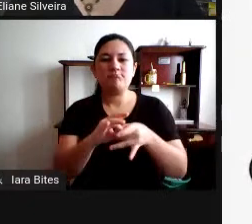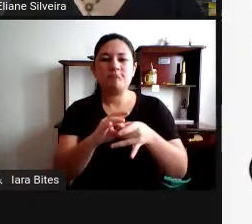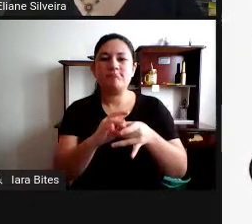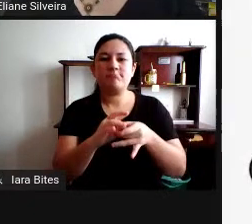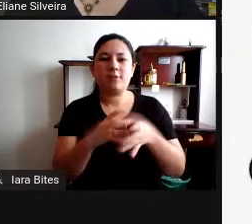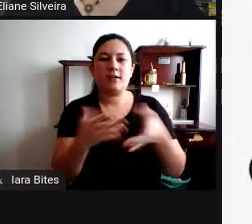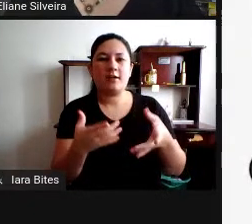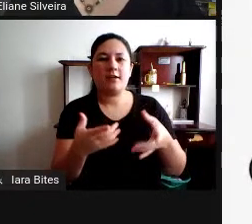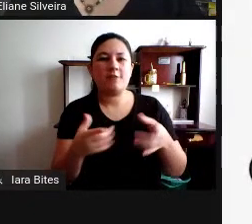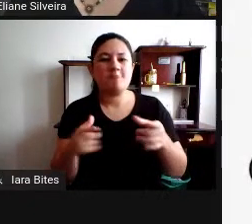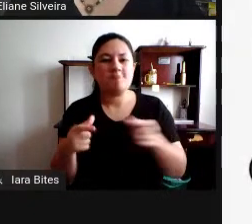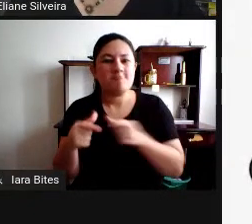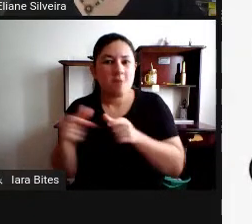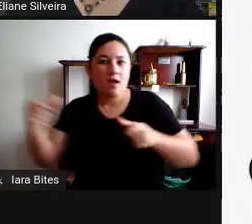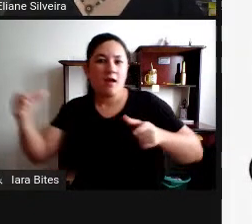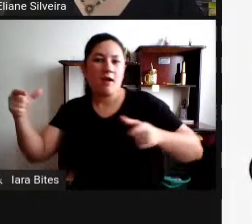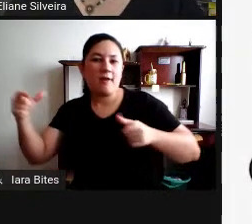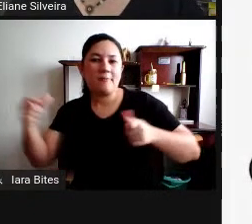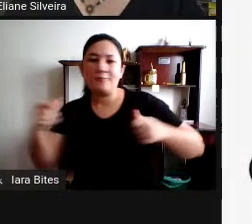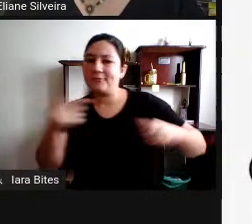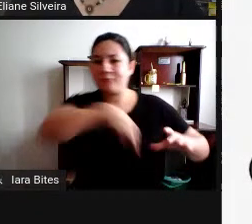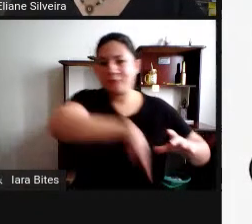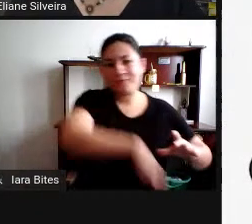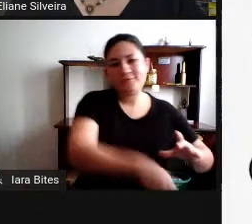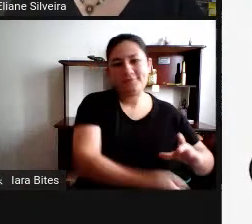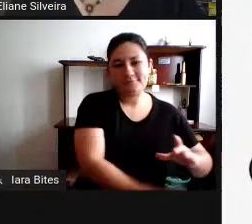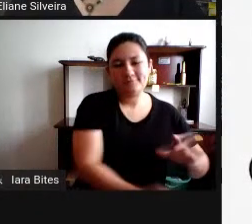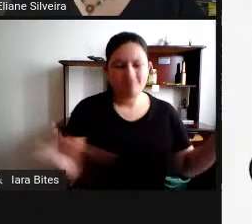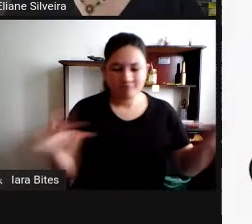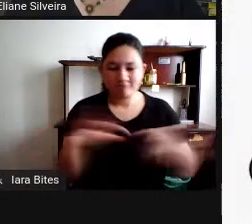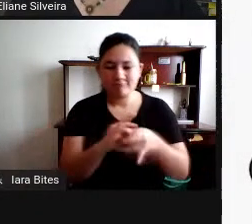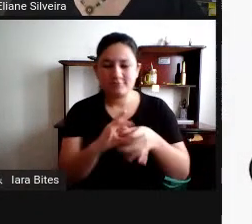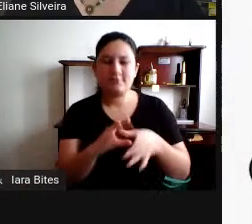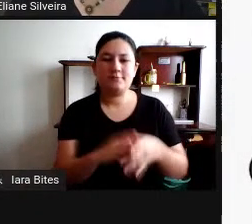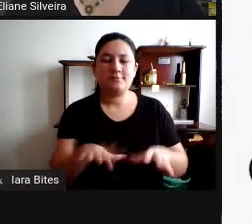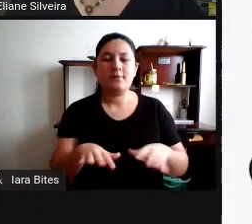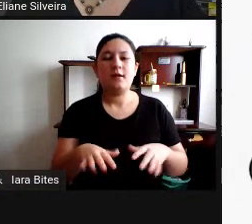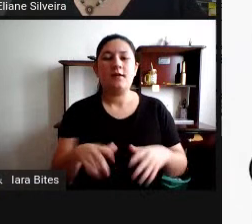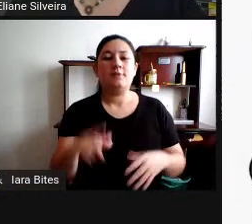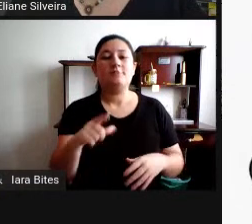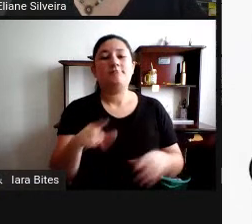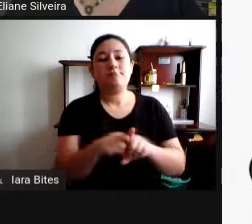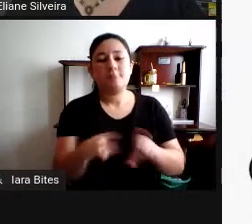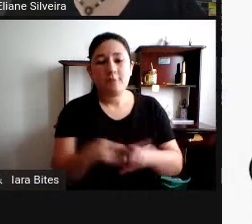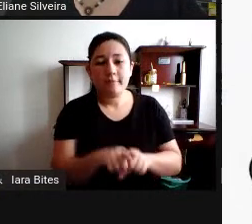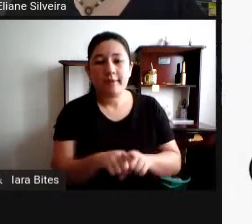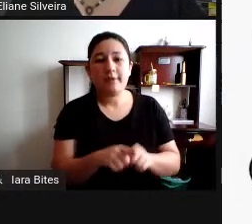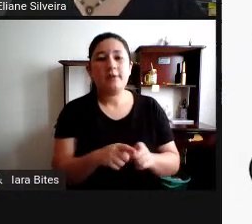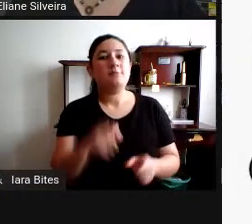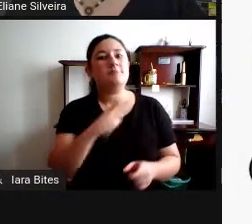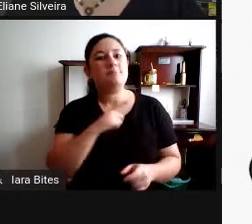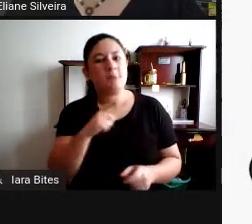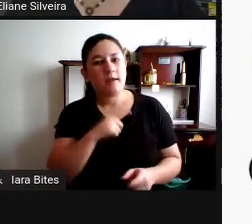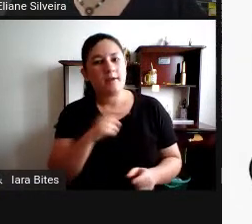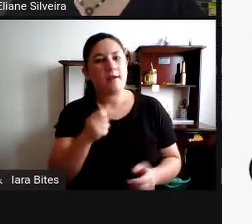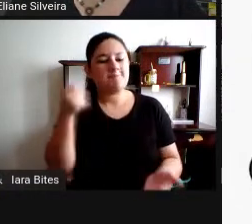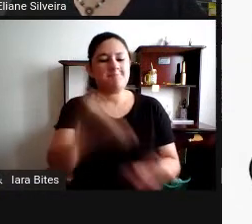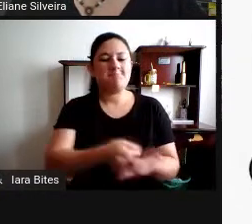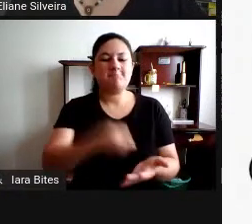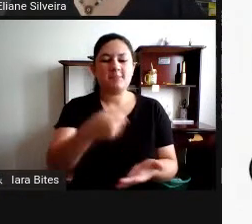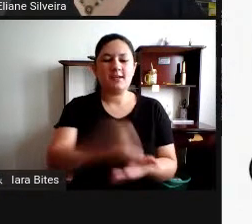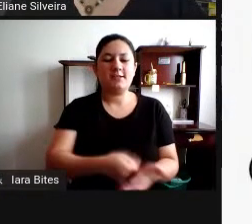revelam um sedutor convite à pesquisa, mas também uma rigorosa imposição de limites à ambição do